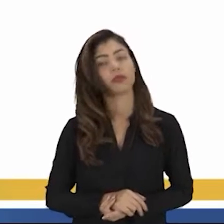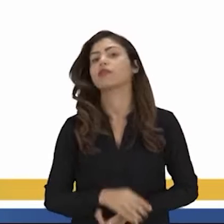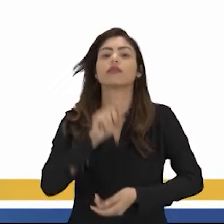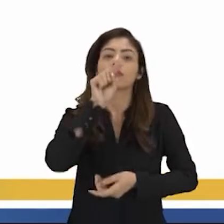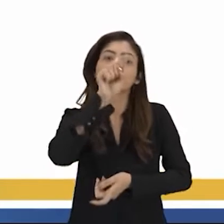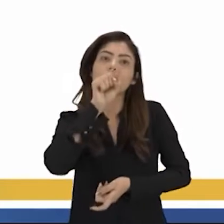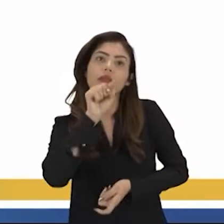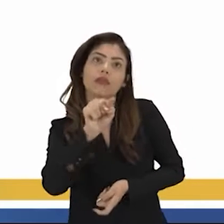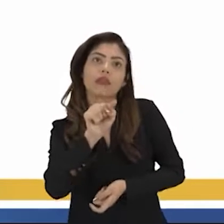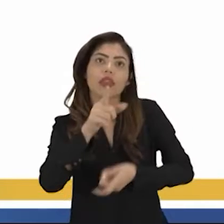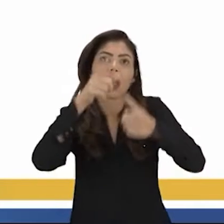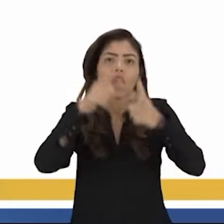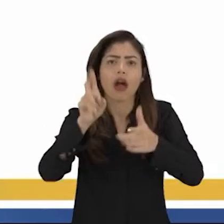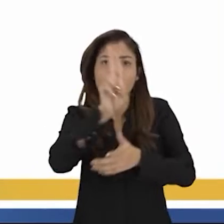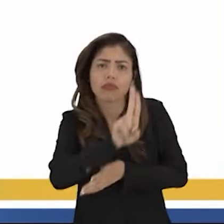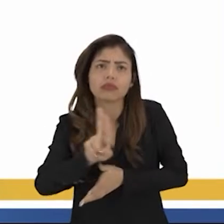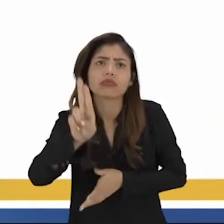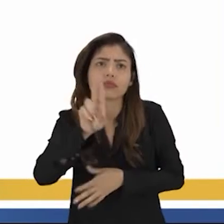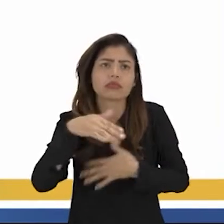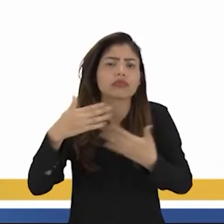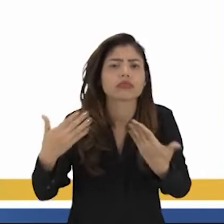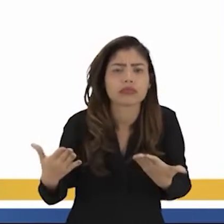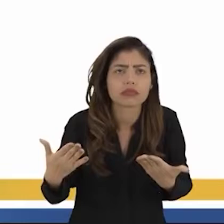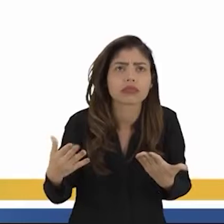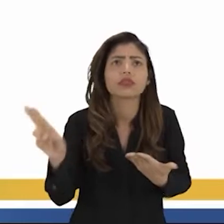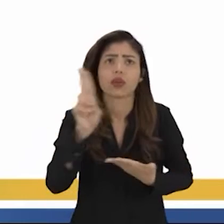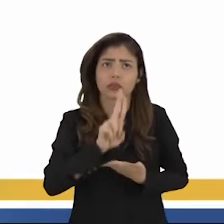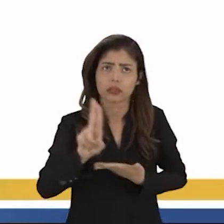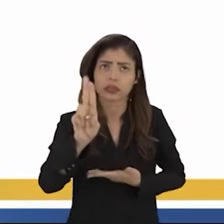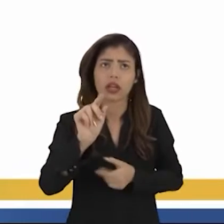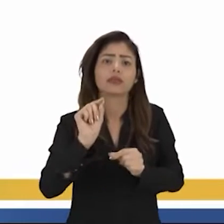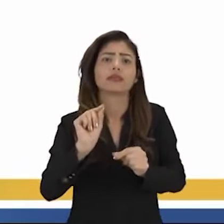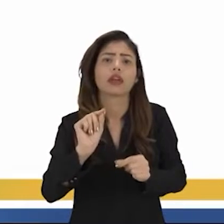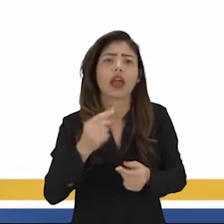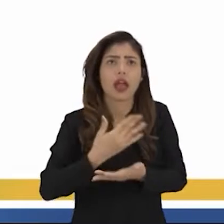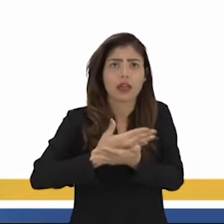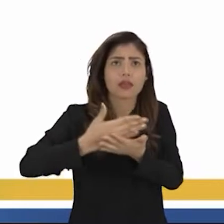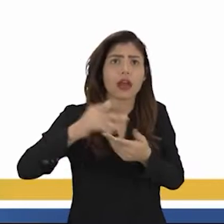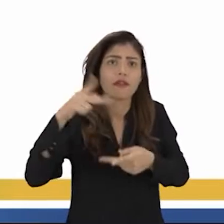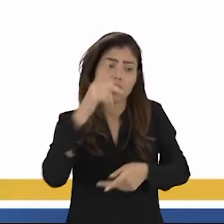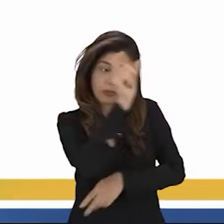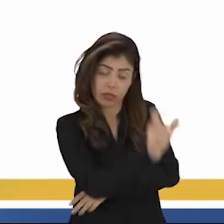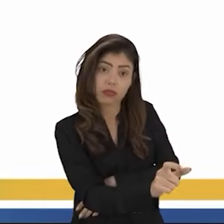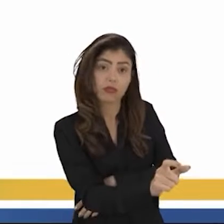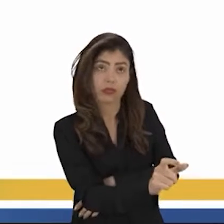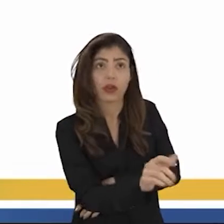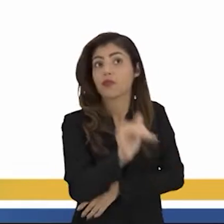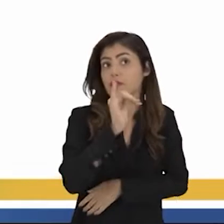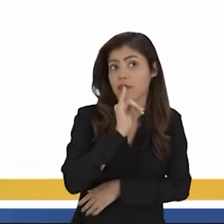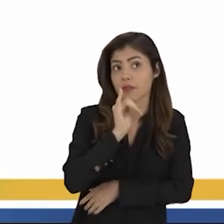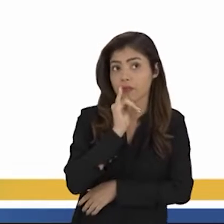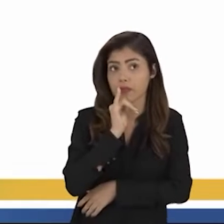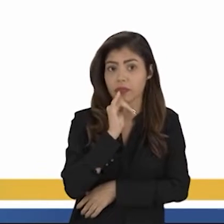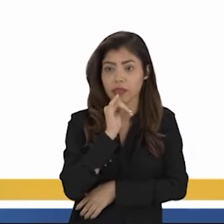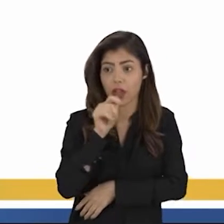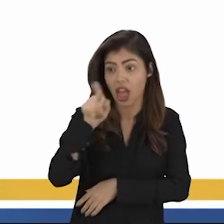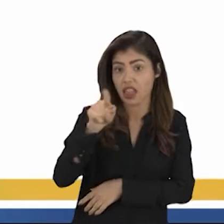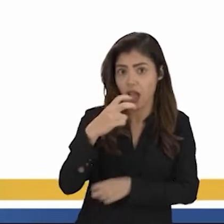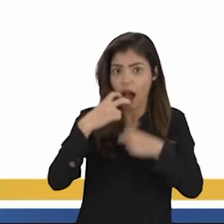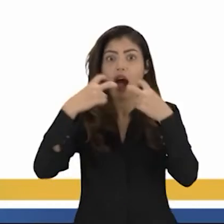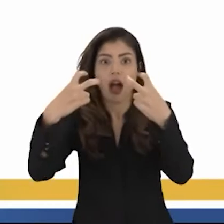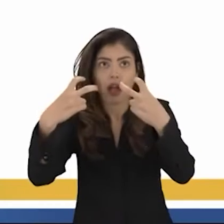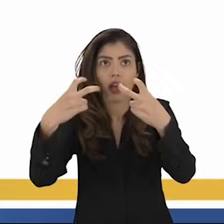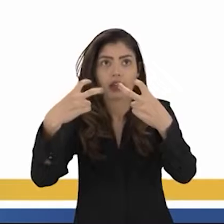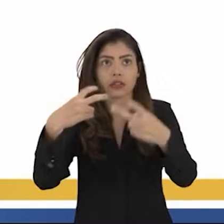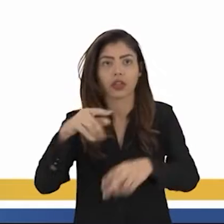2 pontos. Onde eu vou utilizá-los? Devem ser utilizados para iniciar a fala de personagens. Por exemplo, ela